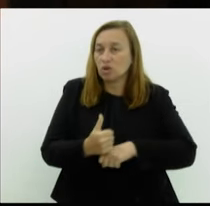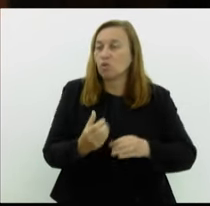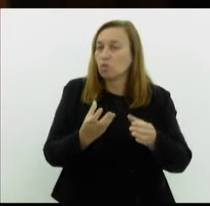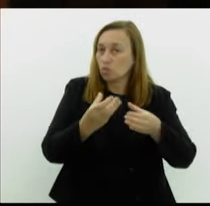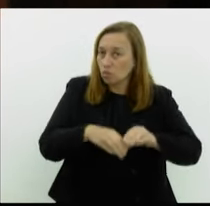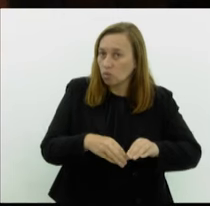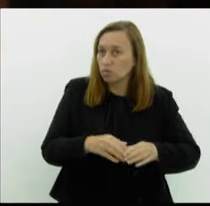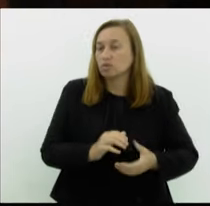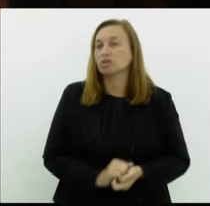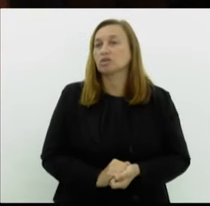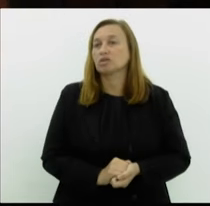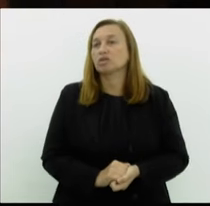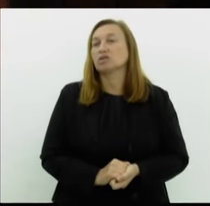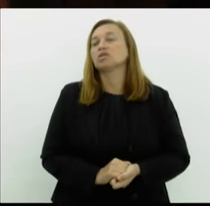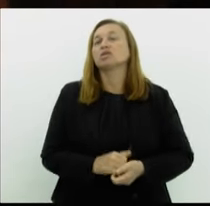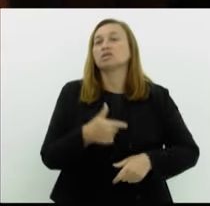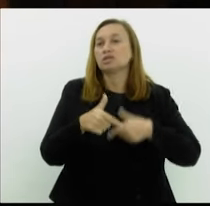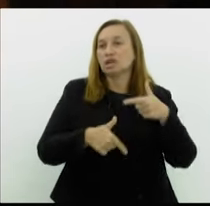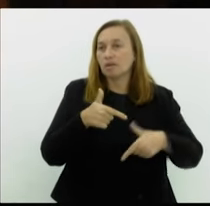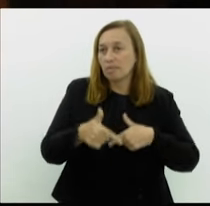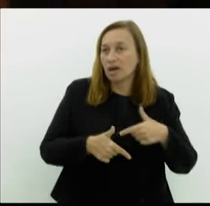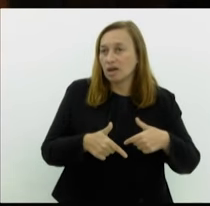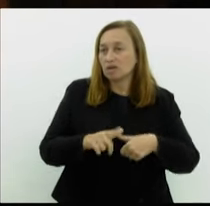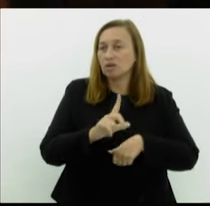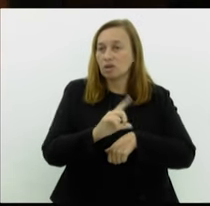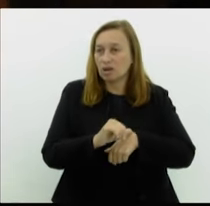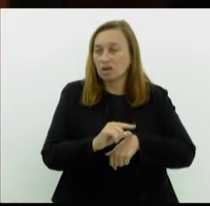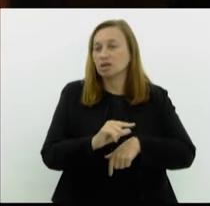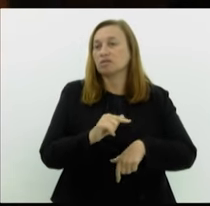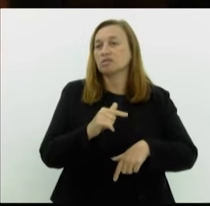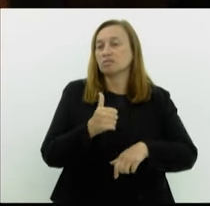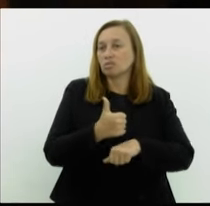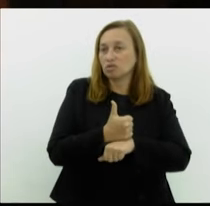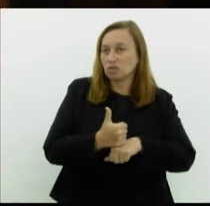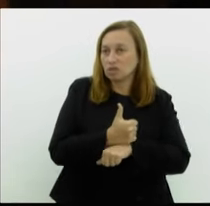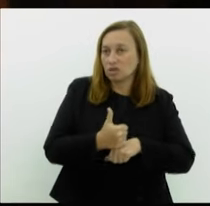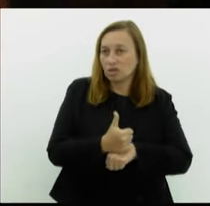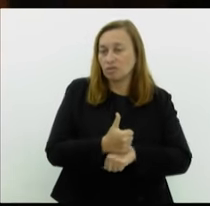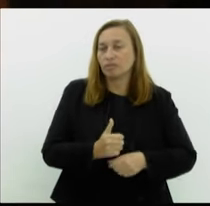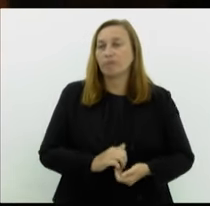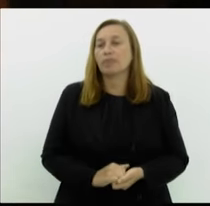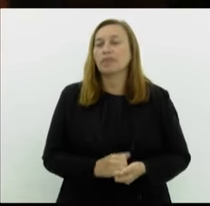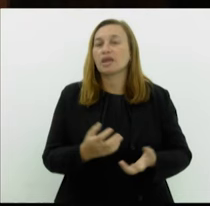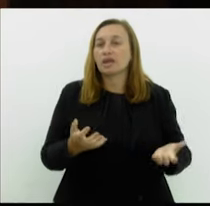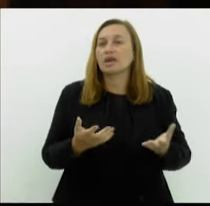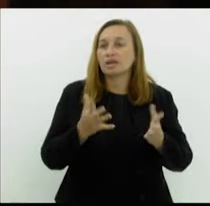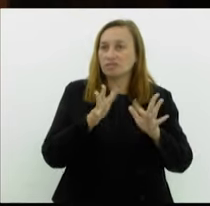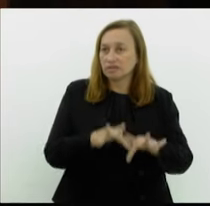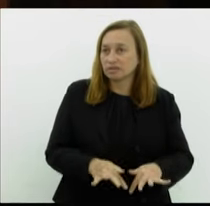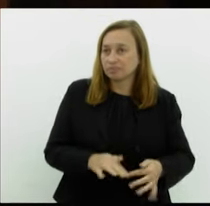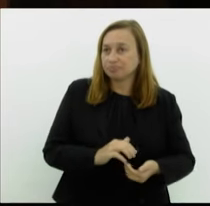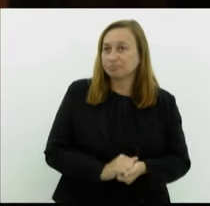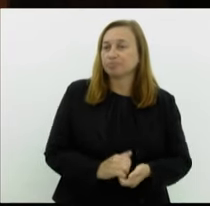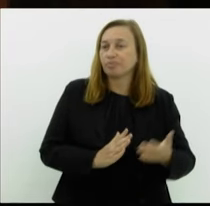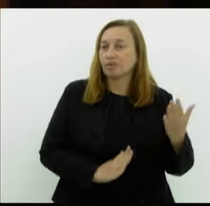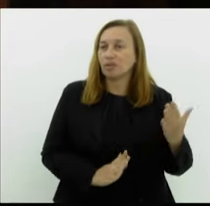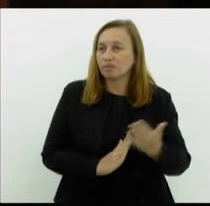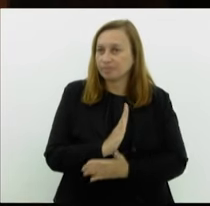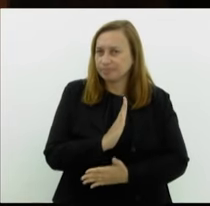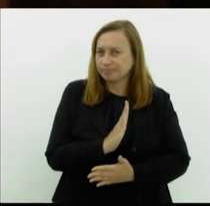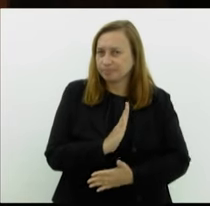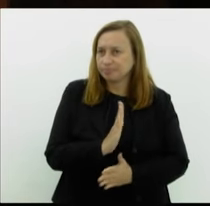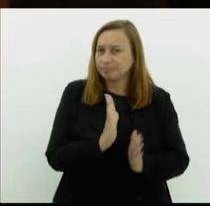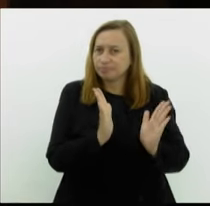garantia de planos de cargos e salários. E quero terminar dizendo, é mais uma, se ele é aprovado da forma como